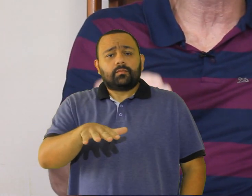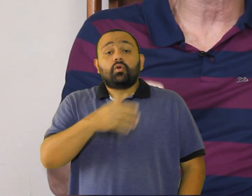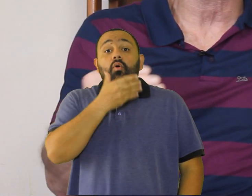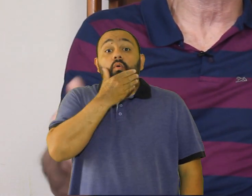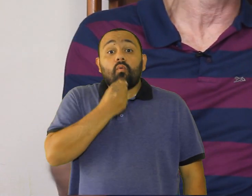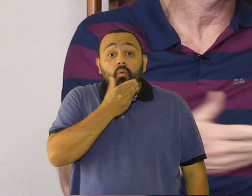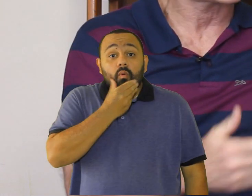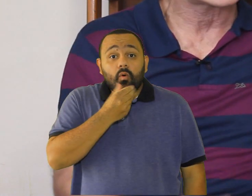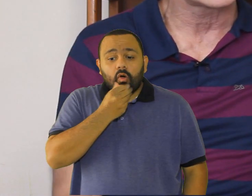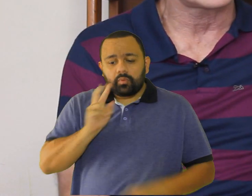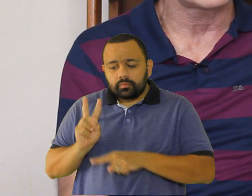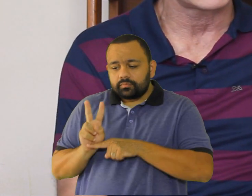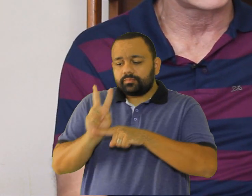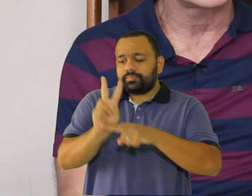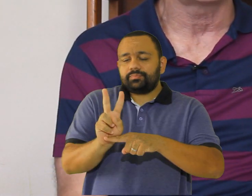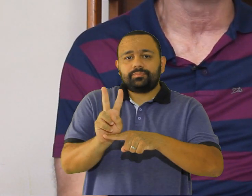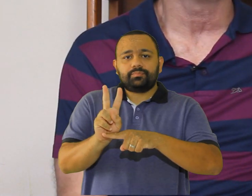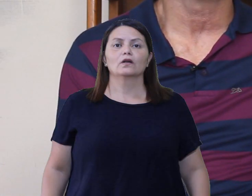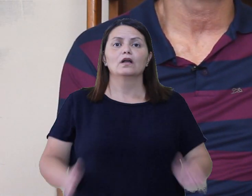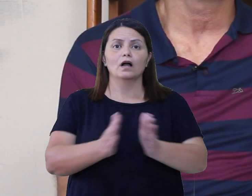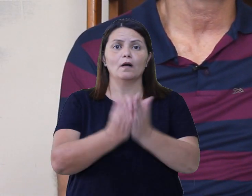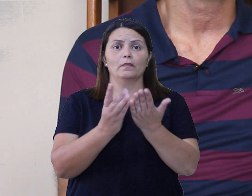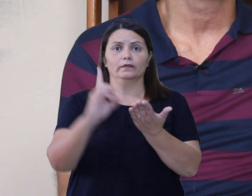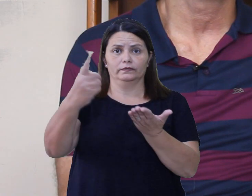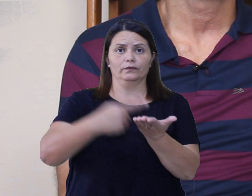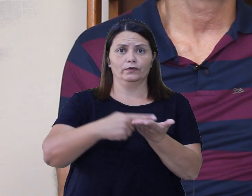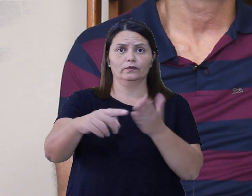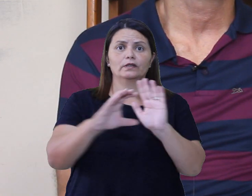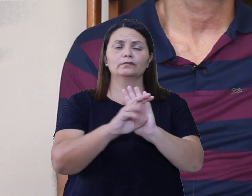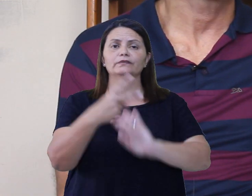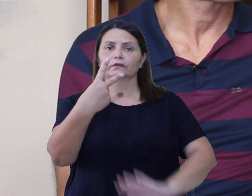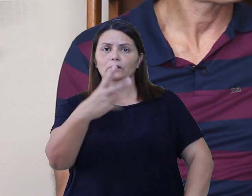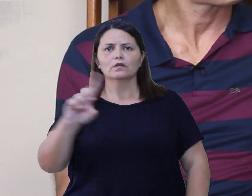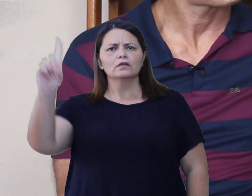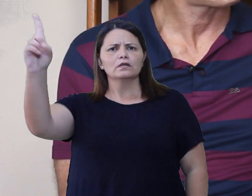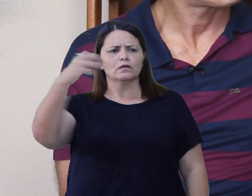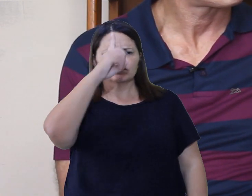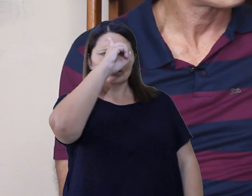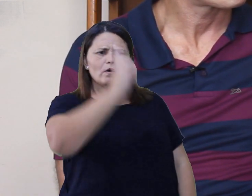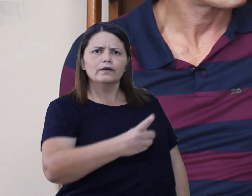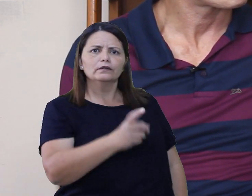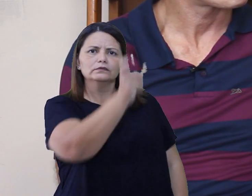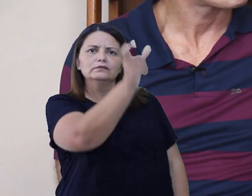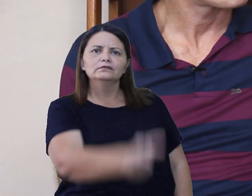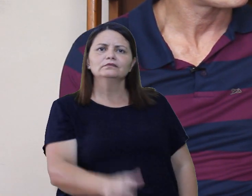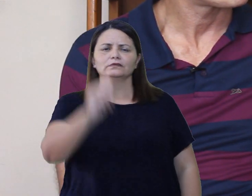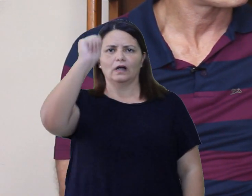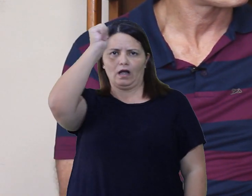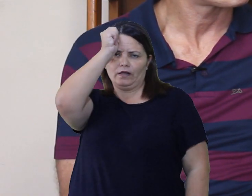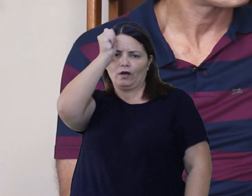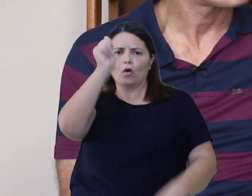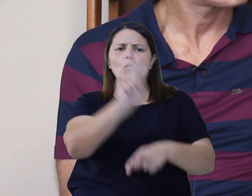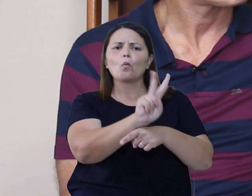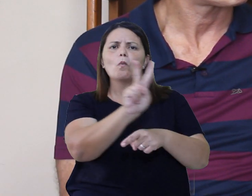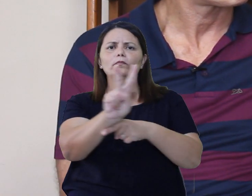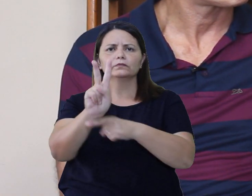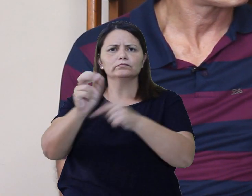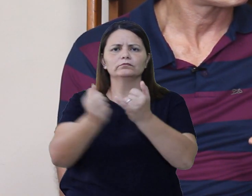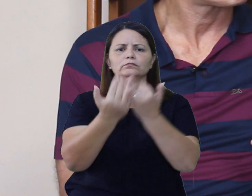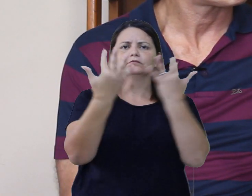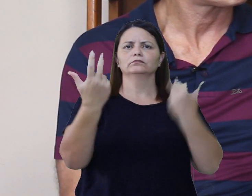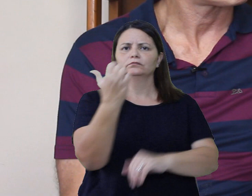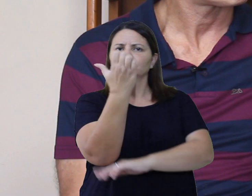como protetor da sua família. Gênesis 2, quando Deus deu ordem para o Adão guardar